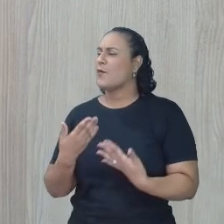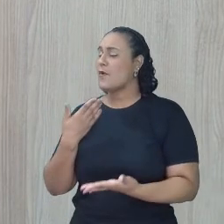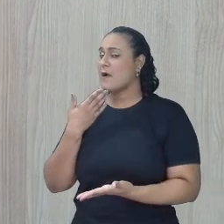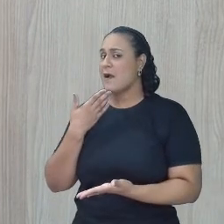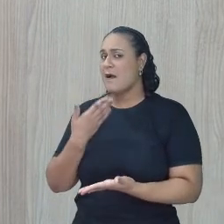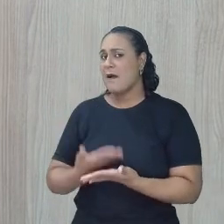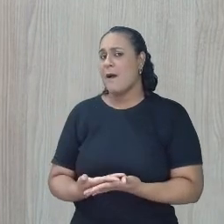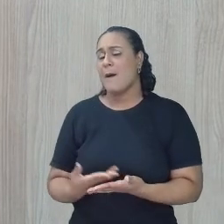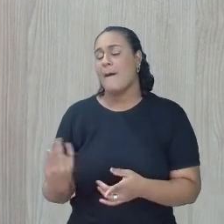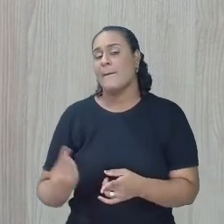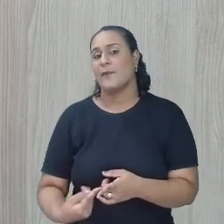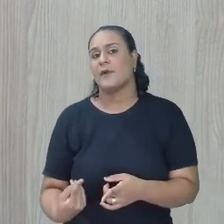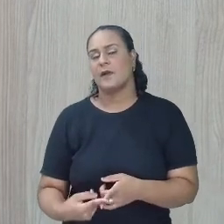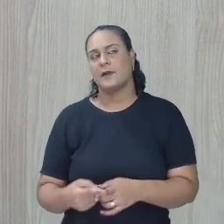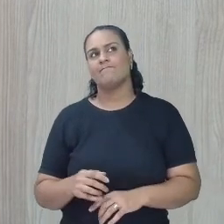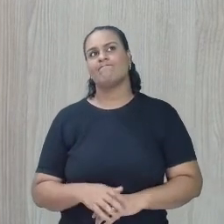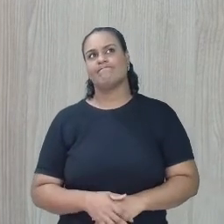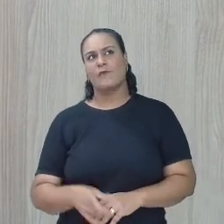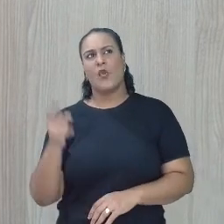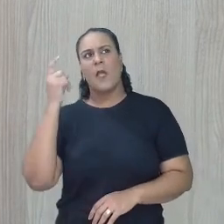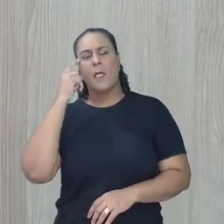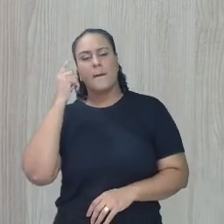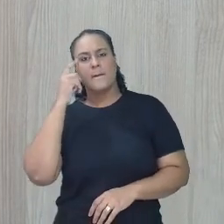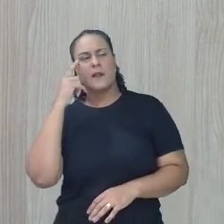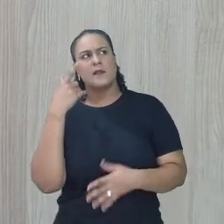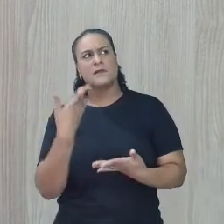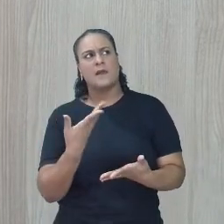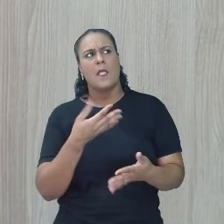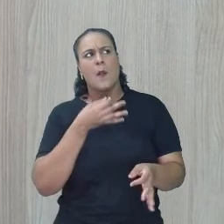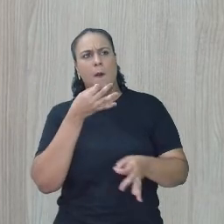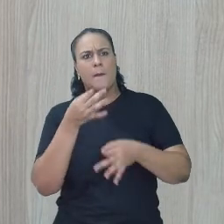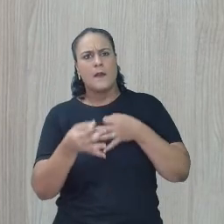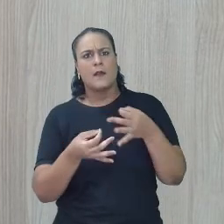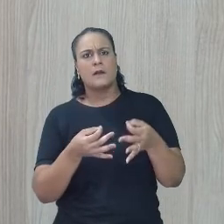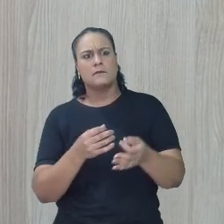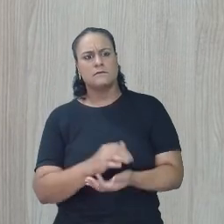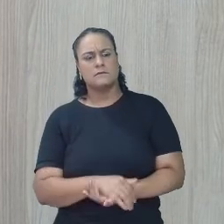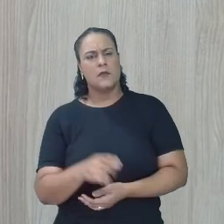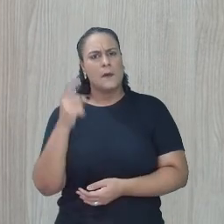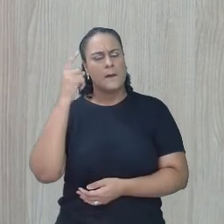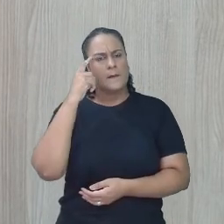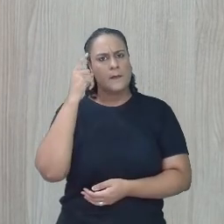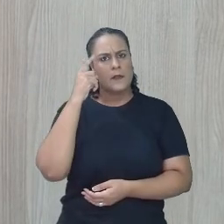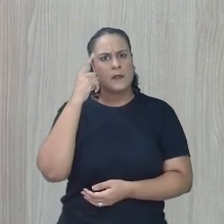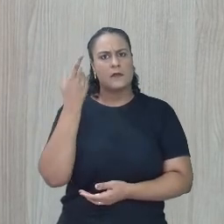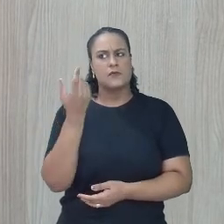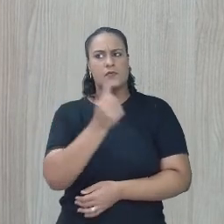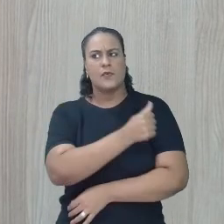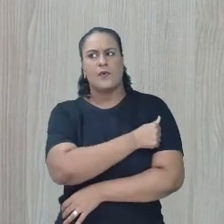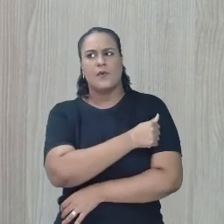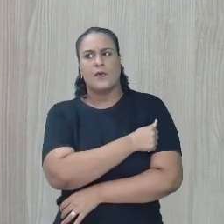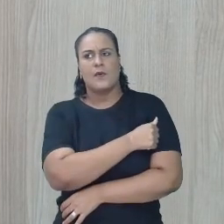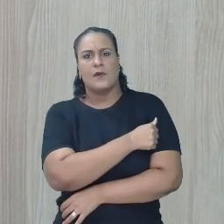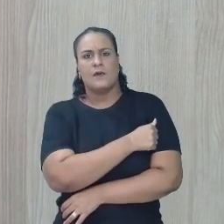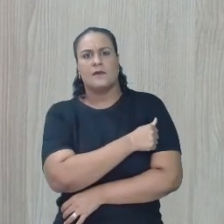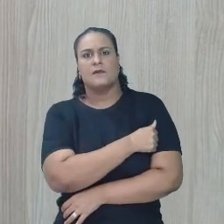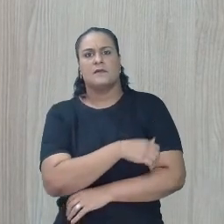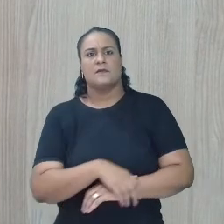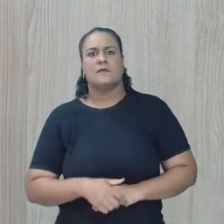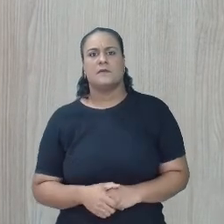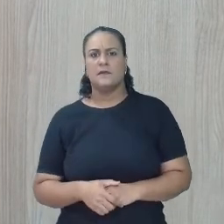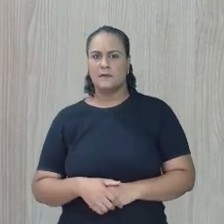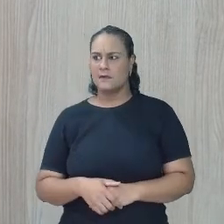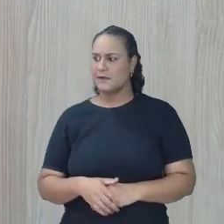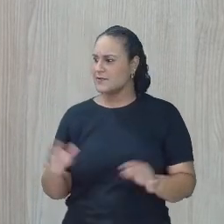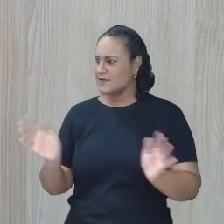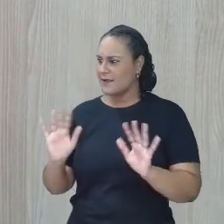porque quando a gente pensa em um comentário, né, eu penso na situação, né, do aluno pegando lá o seu... Tá certo,